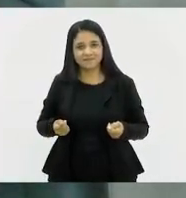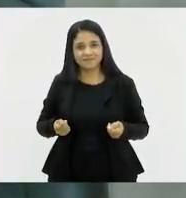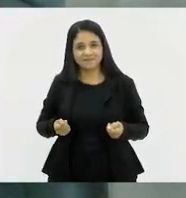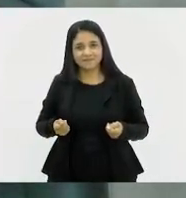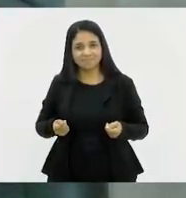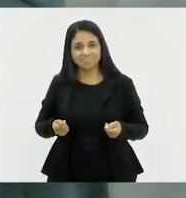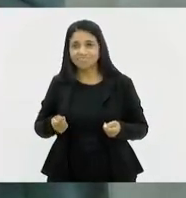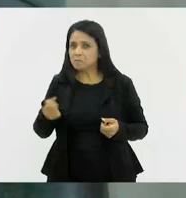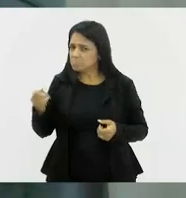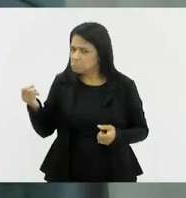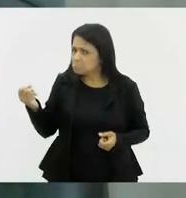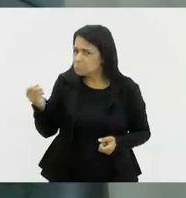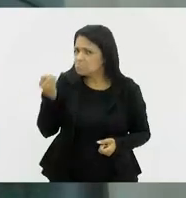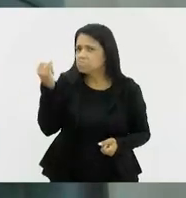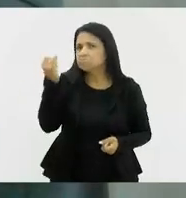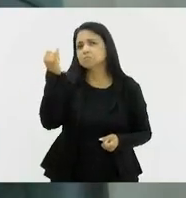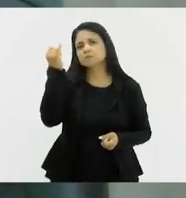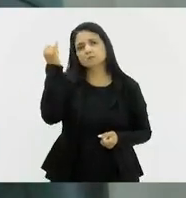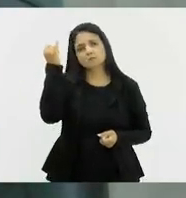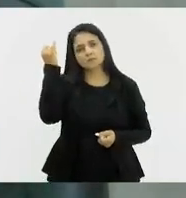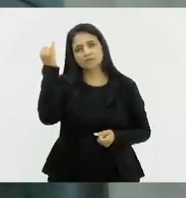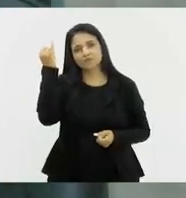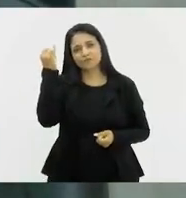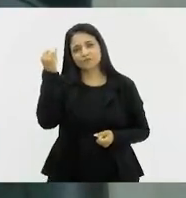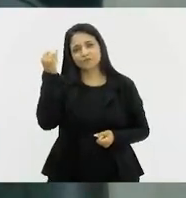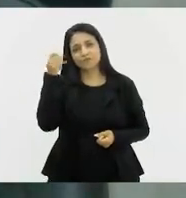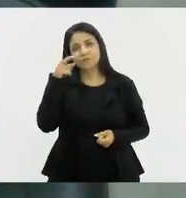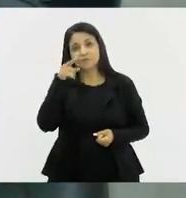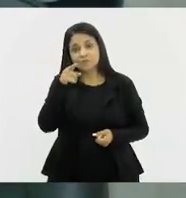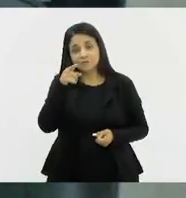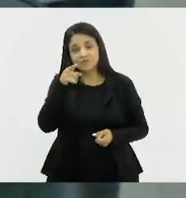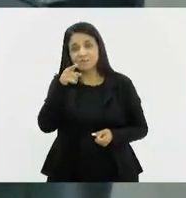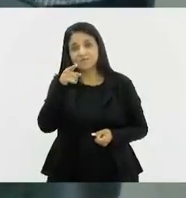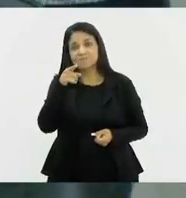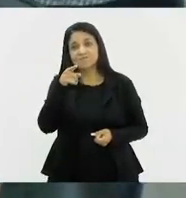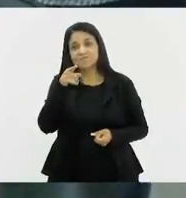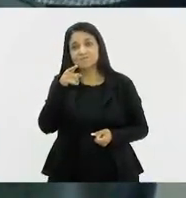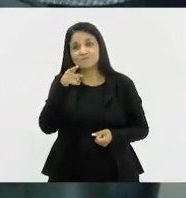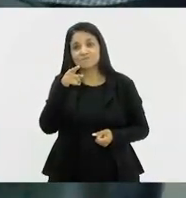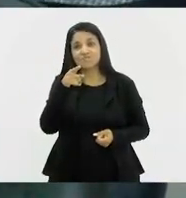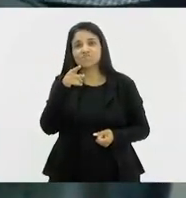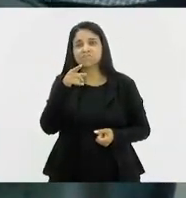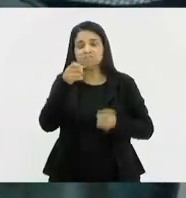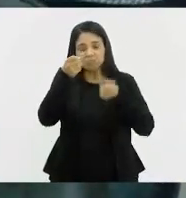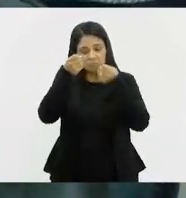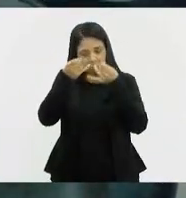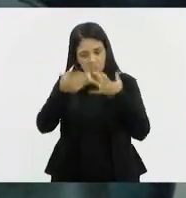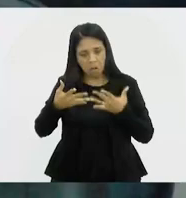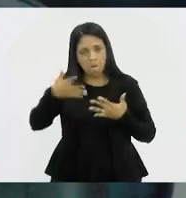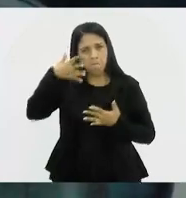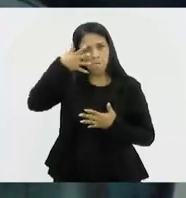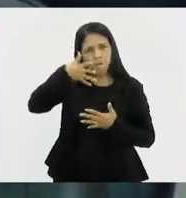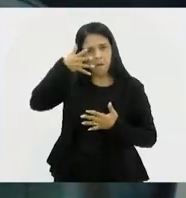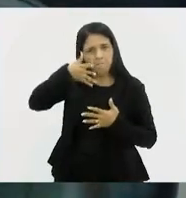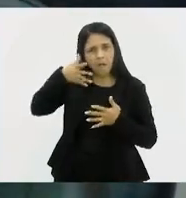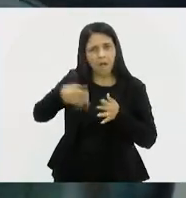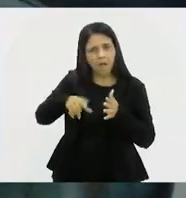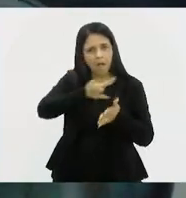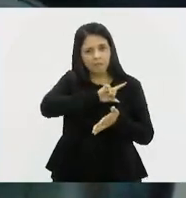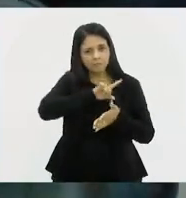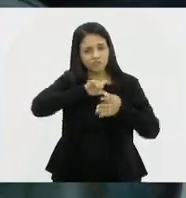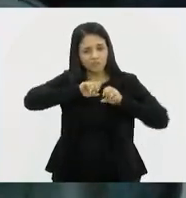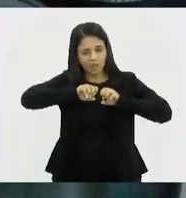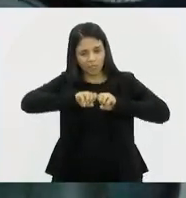muito importante. Por isso que quando vocês falam, e falaram muito bem aqui já, na